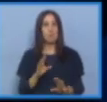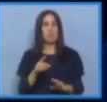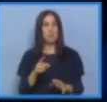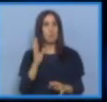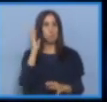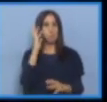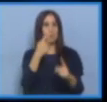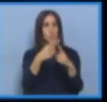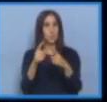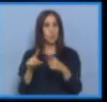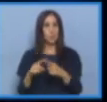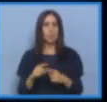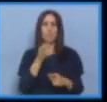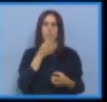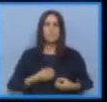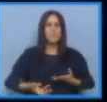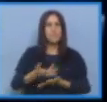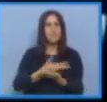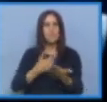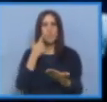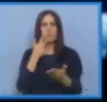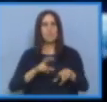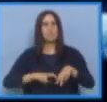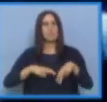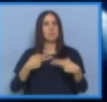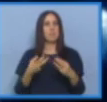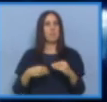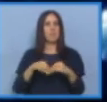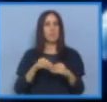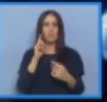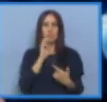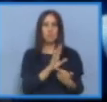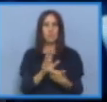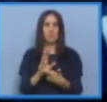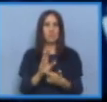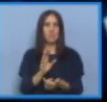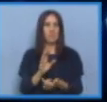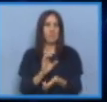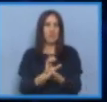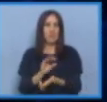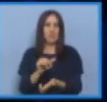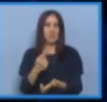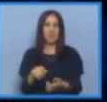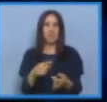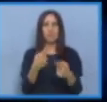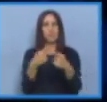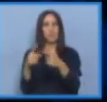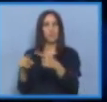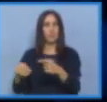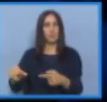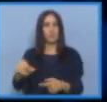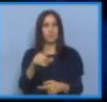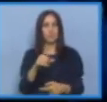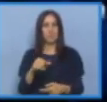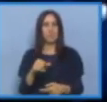série de conferências que se fala de partilha, de conhecimento e de enriquecimento, mostrar também uma Figueira que tem diversidade de